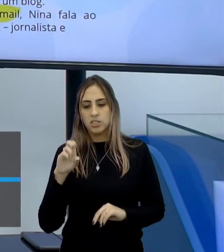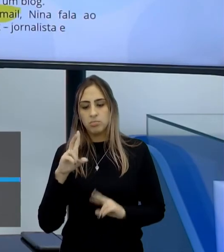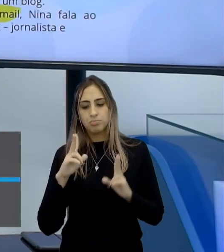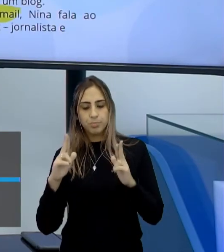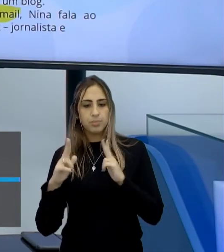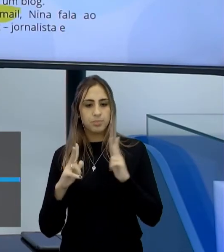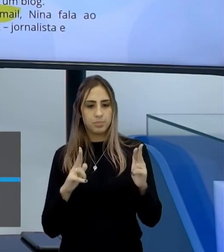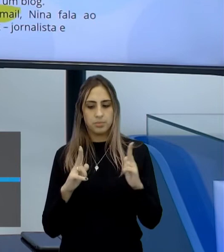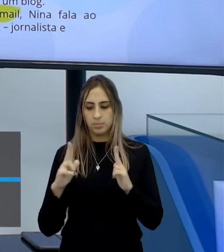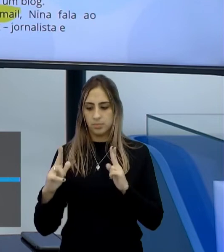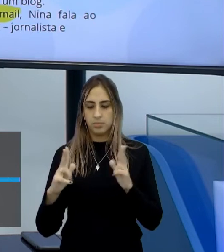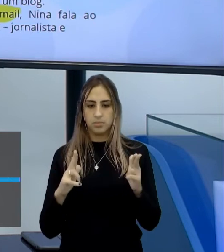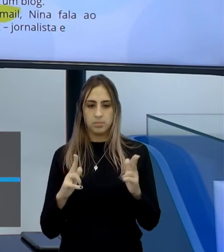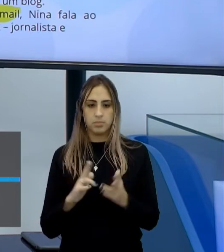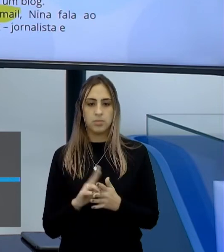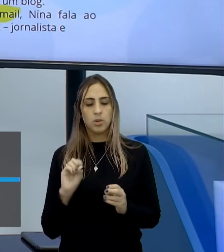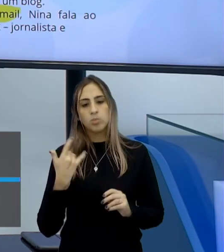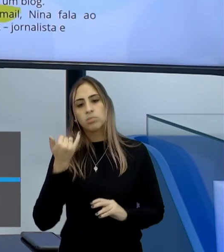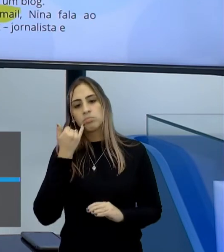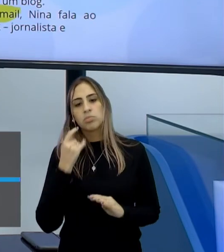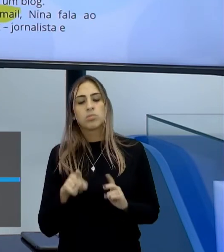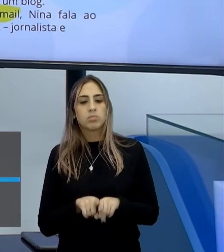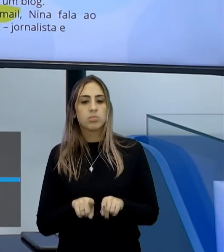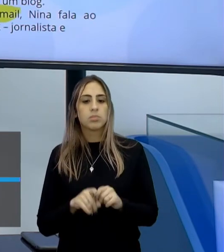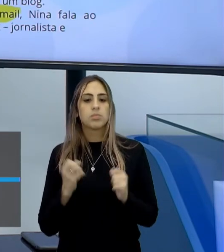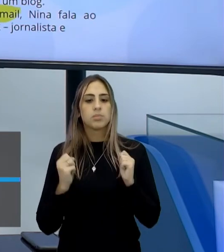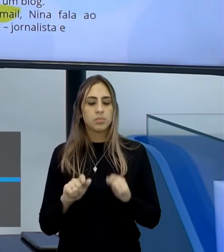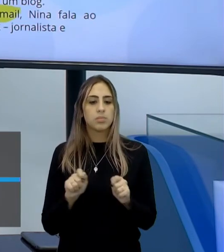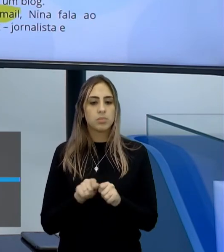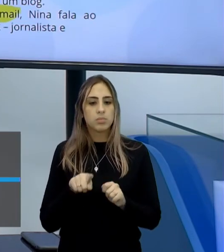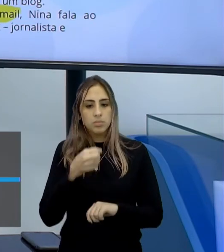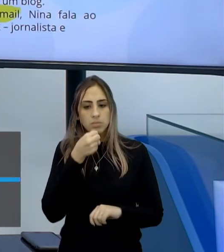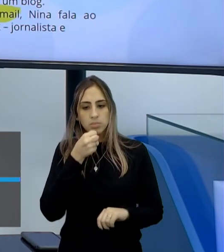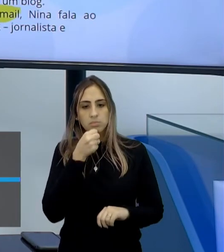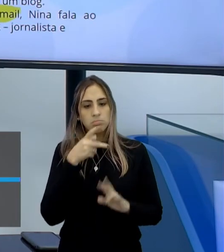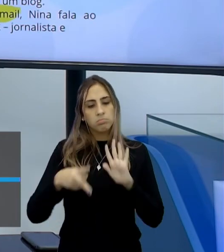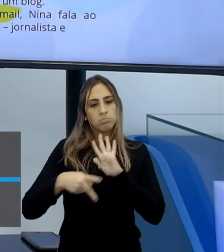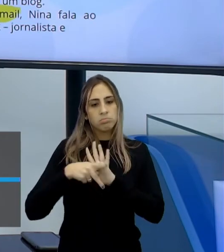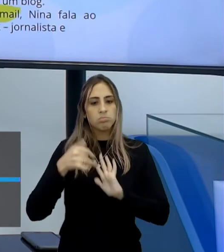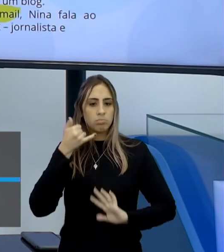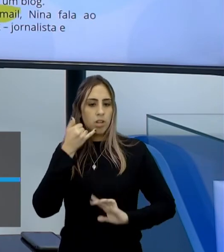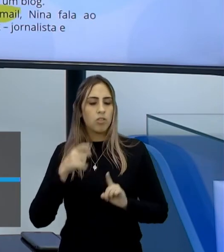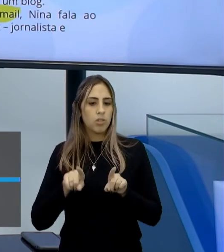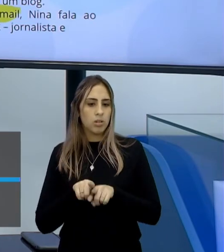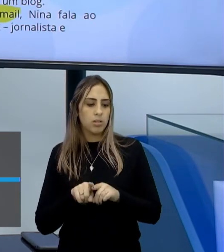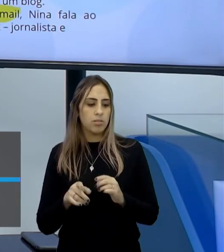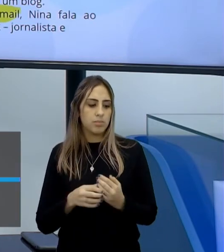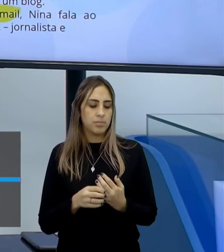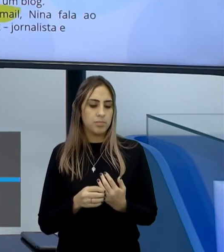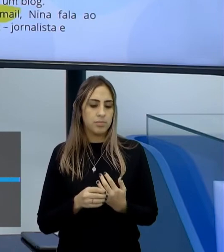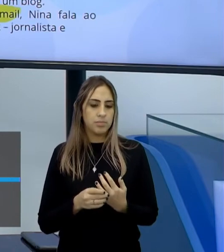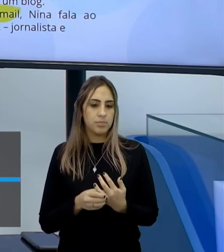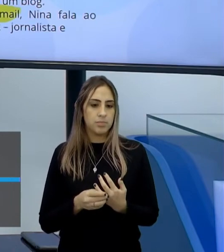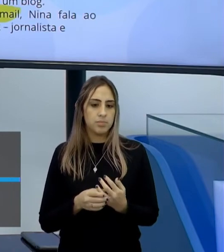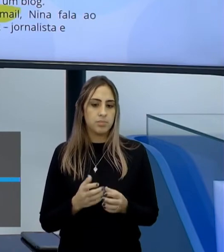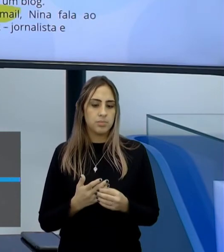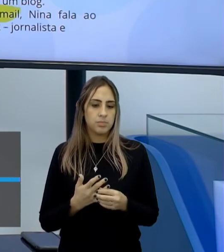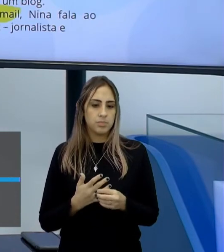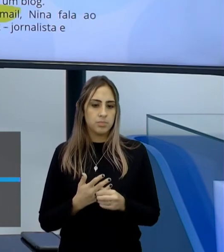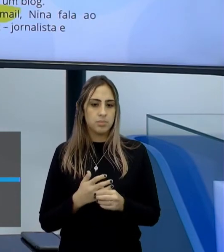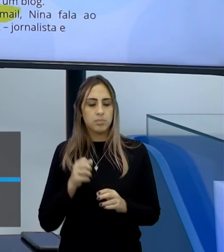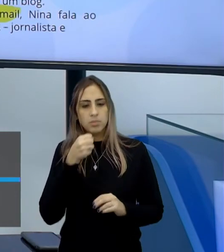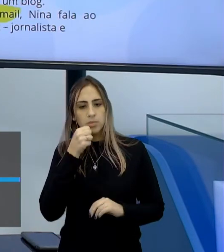por telefone também, né? Então, posso fazer essa entrevista por telefone, aí geralmente será uma entrevista mais rápida,